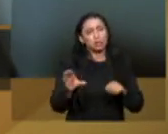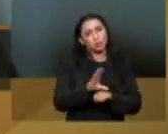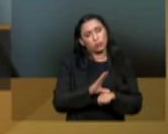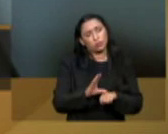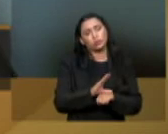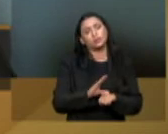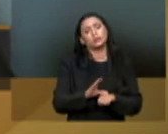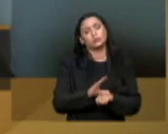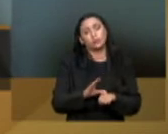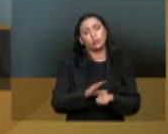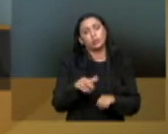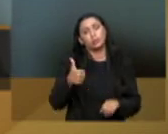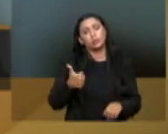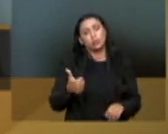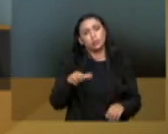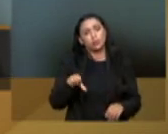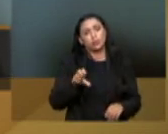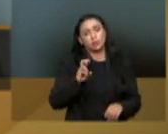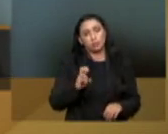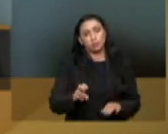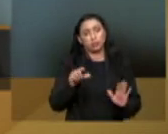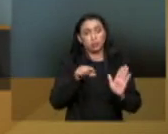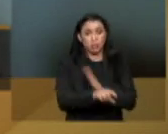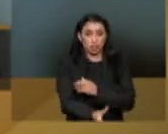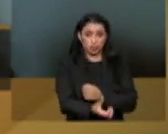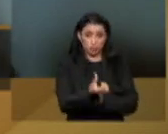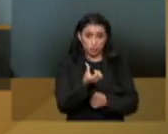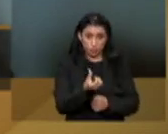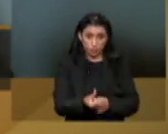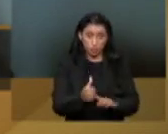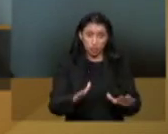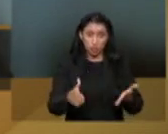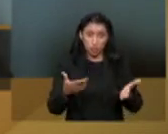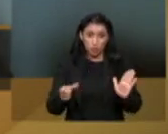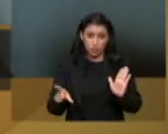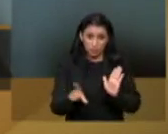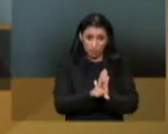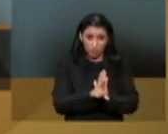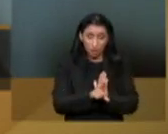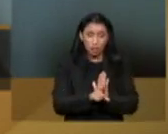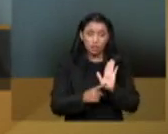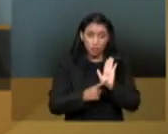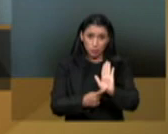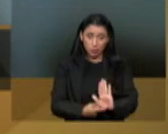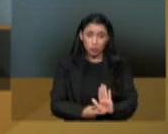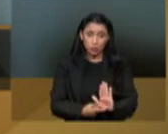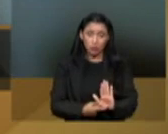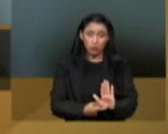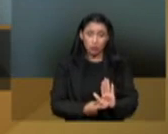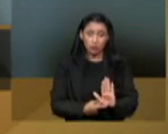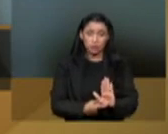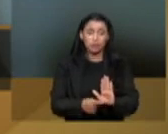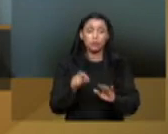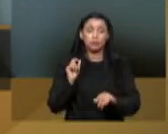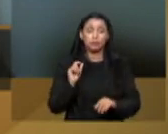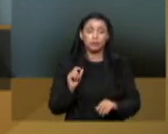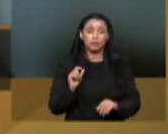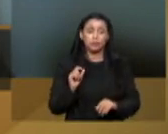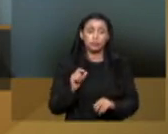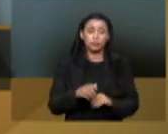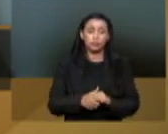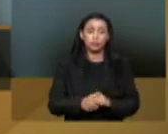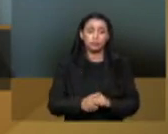constitucional, 195, parágrafo 6º. Afinal, se a lei que majora essas exações,